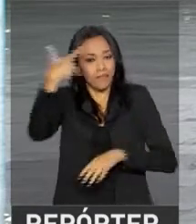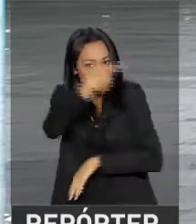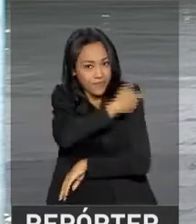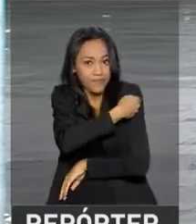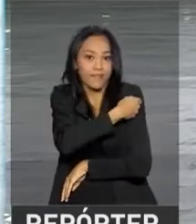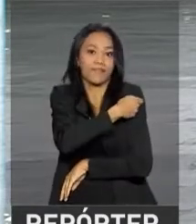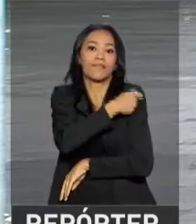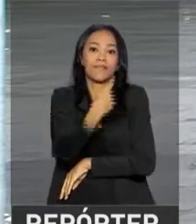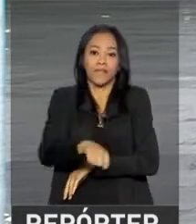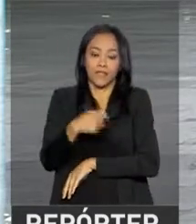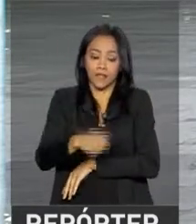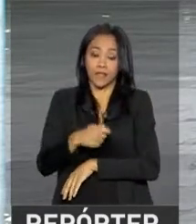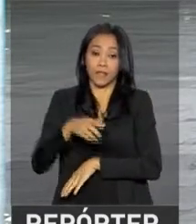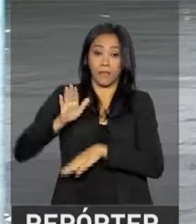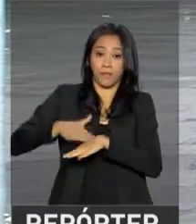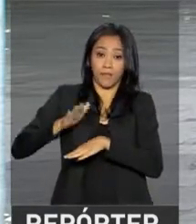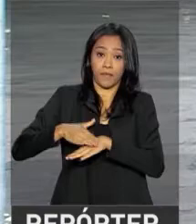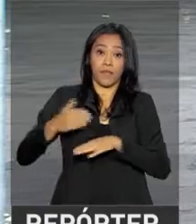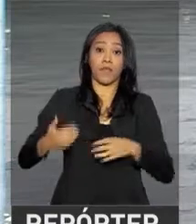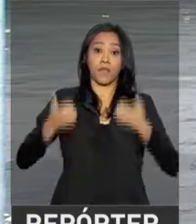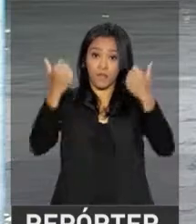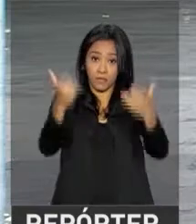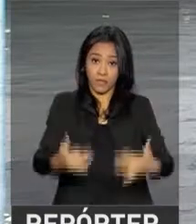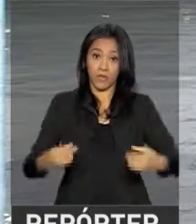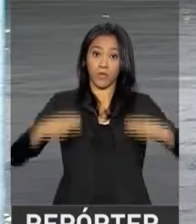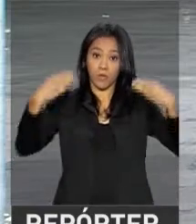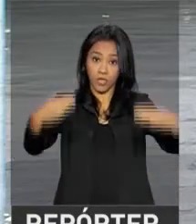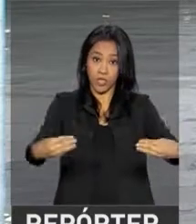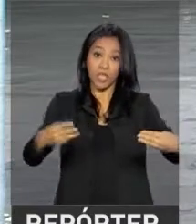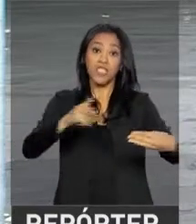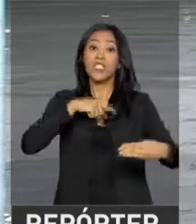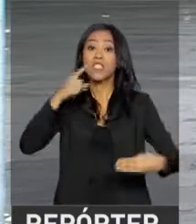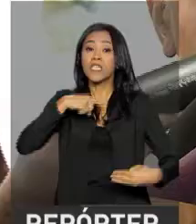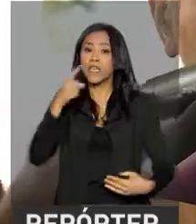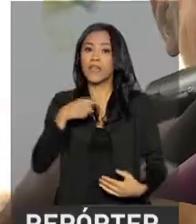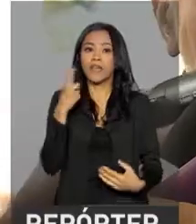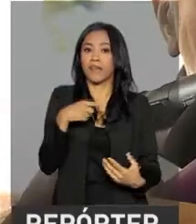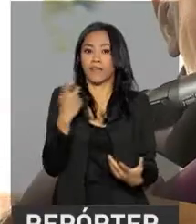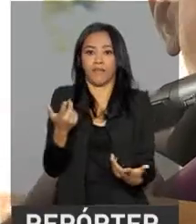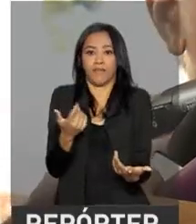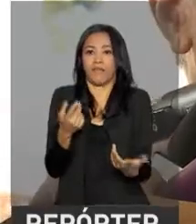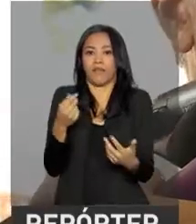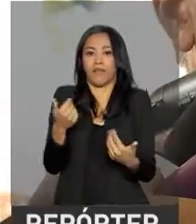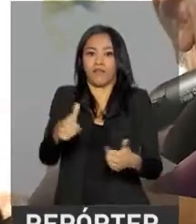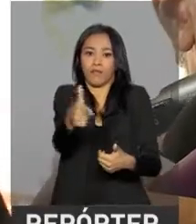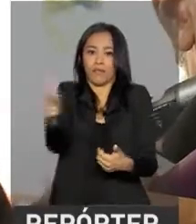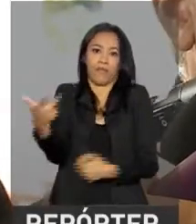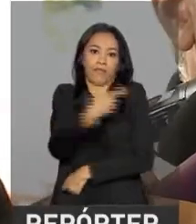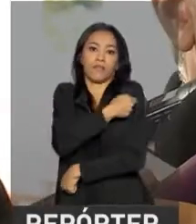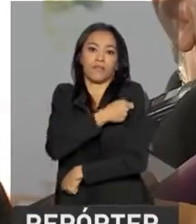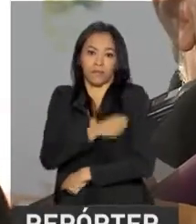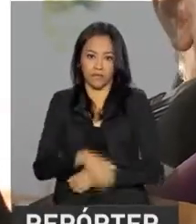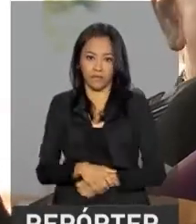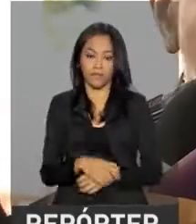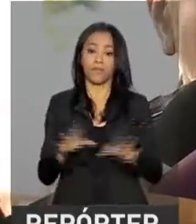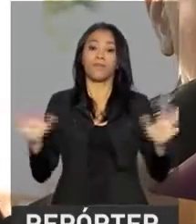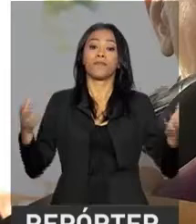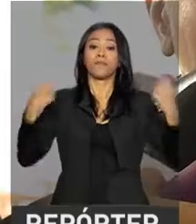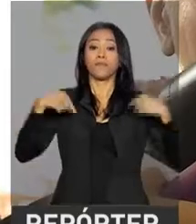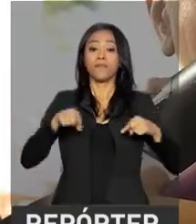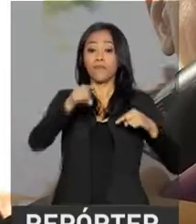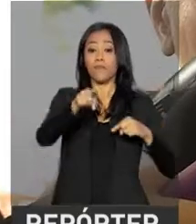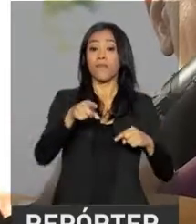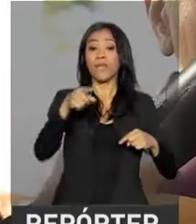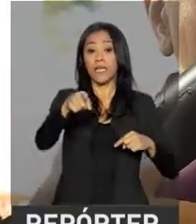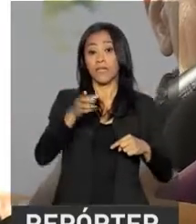vacinação segundo o ministério ninguém vai ficar sem a vacina em são paulo o ministro da saúde visitou uma nova linha